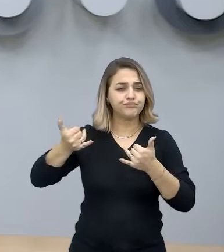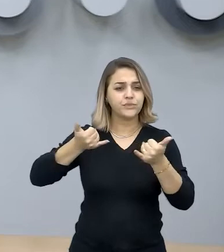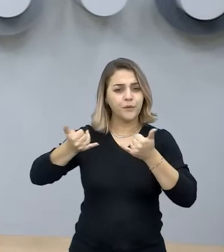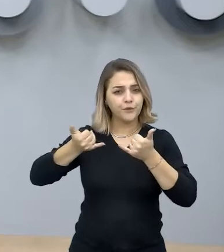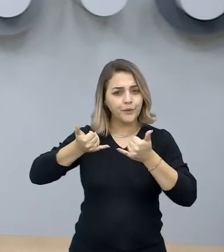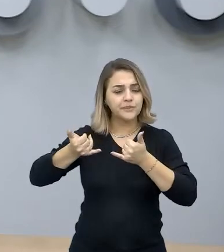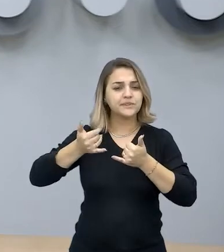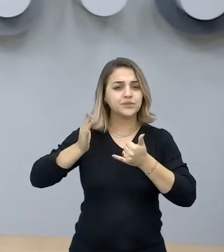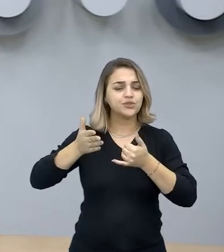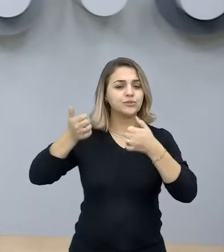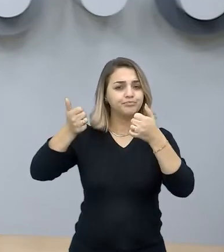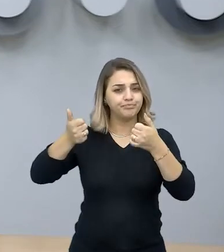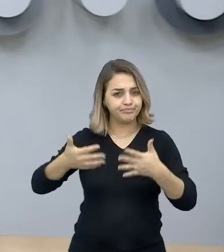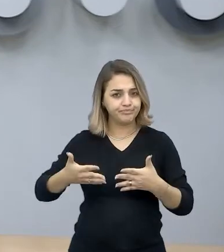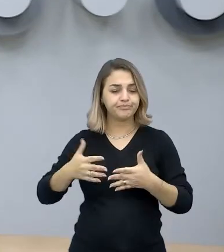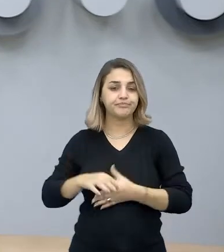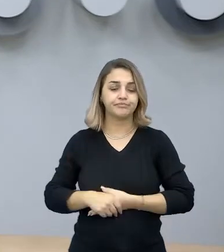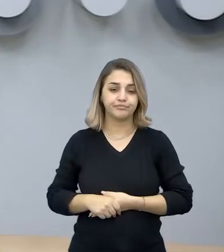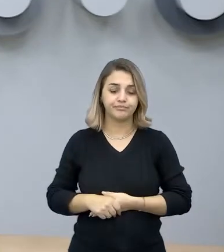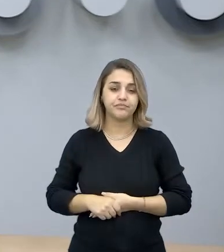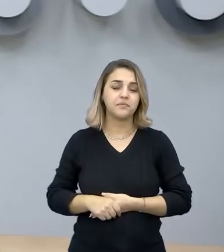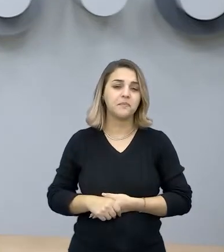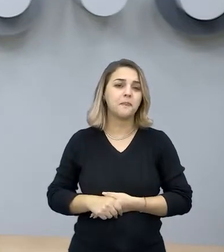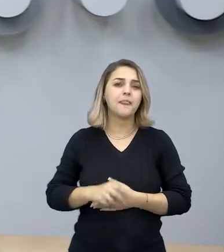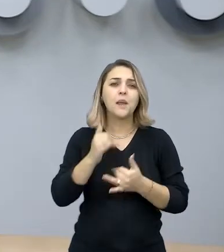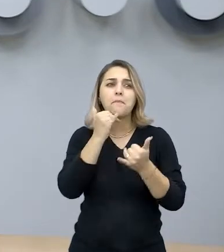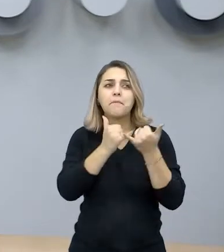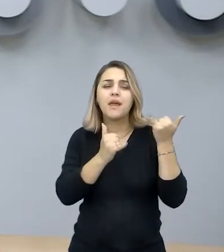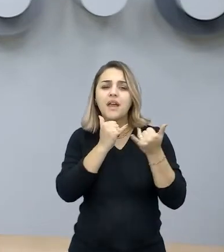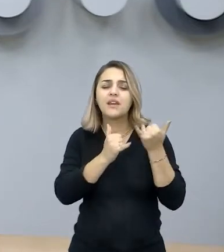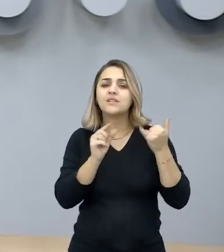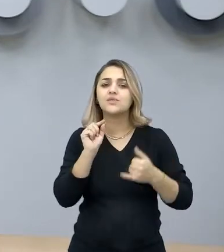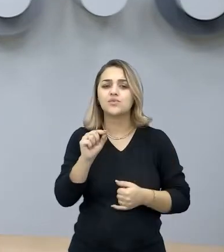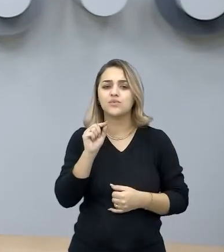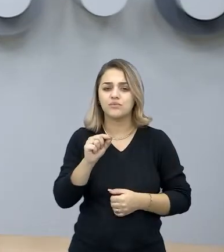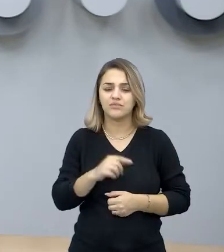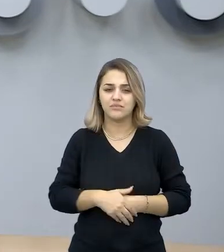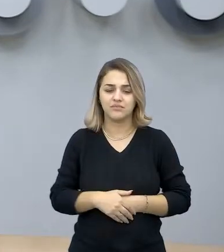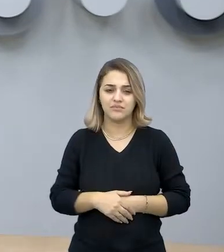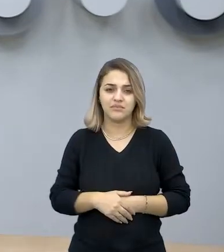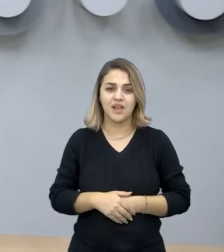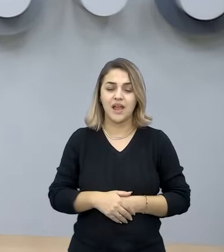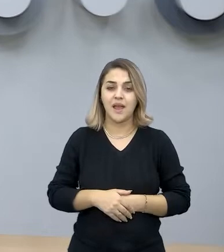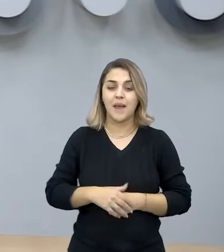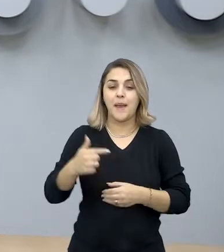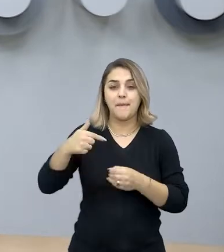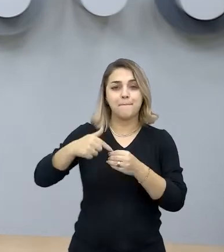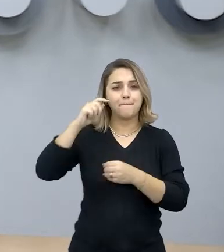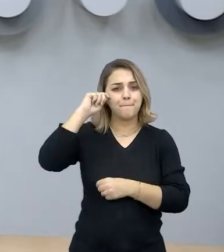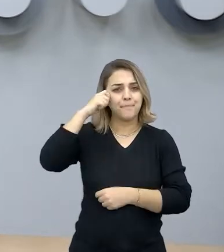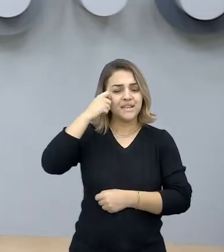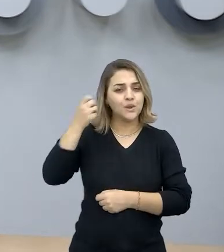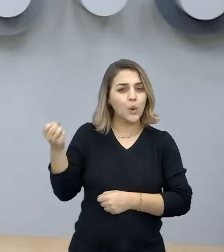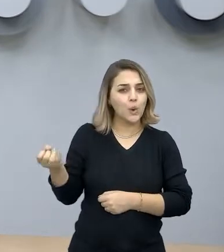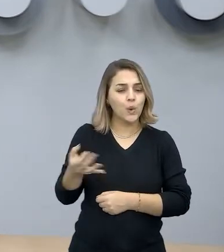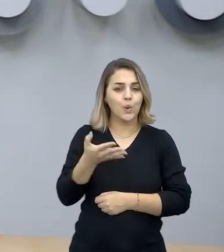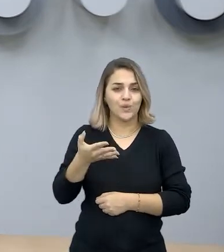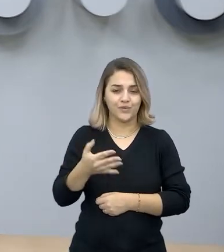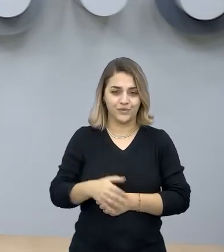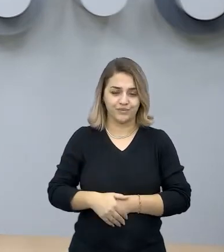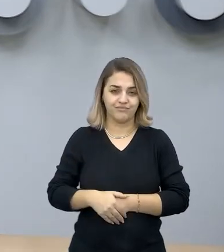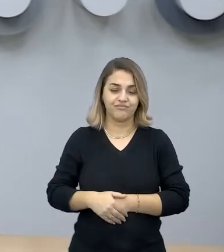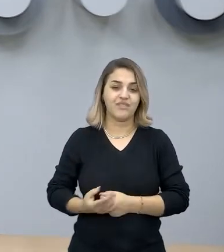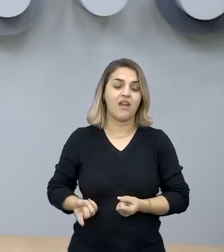está falando aqui, é como se fossem o novo petróleo da economia e do